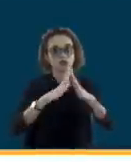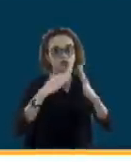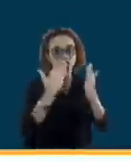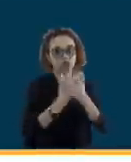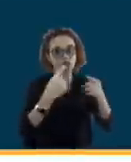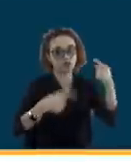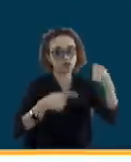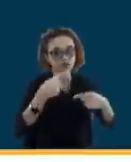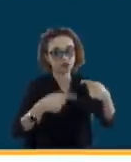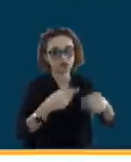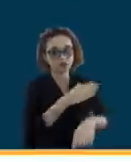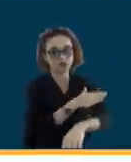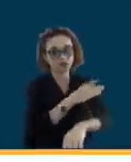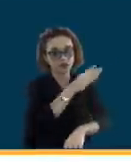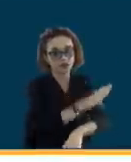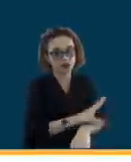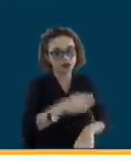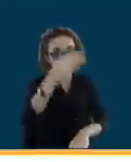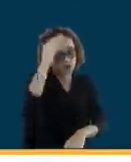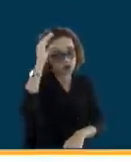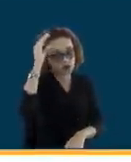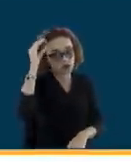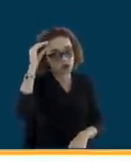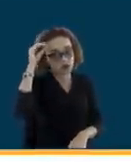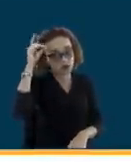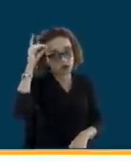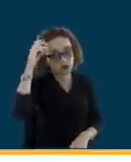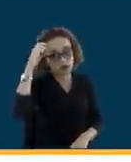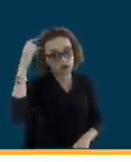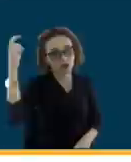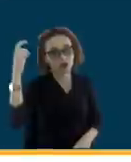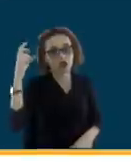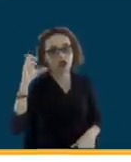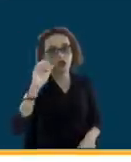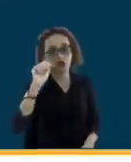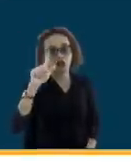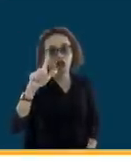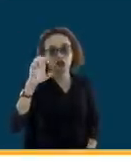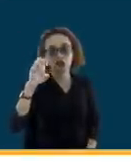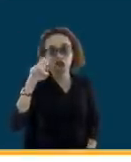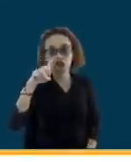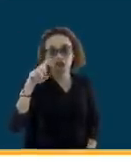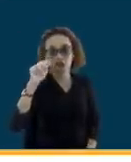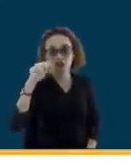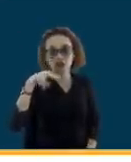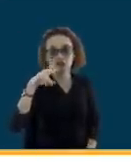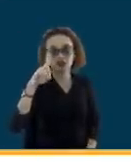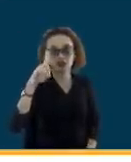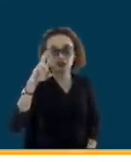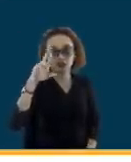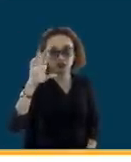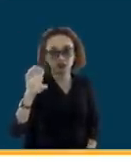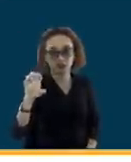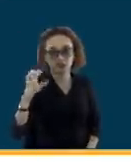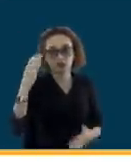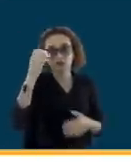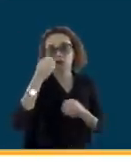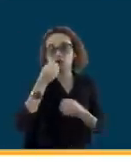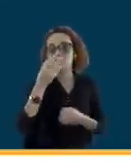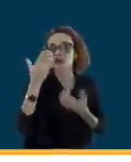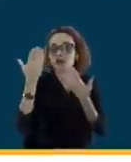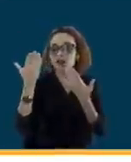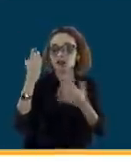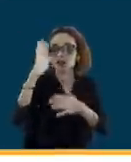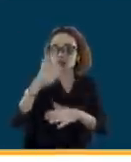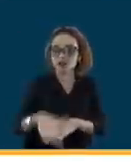Culturais, Alexandre Santini. Muito boa tarde. Boa tarde, Aline. Boa tarde a